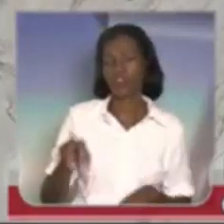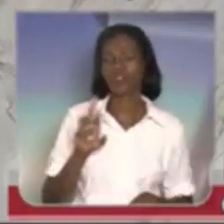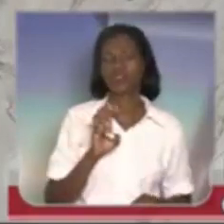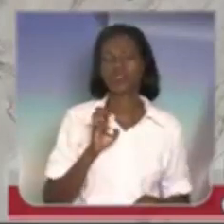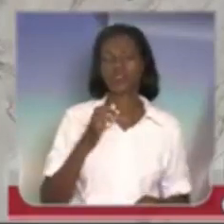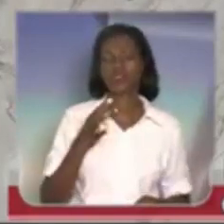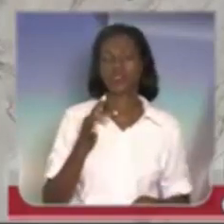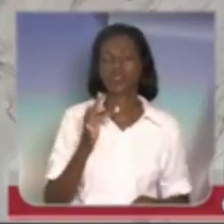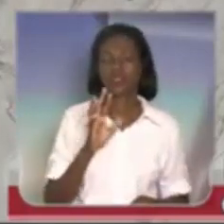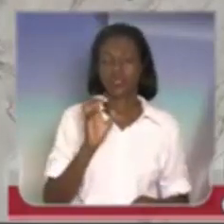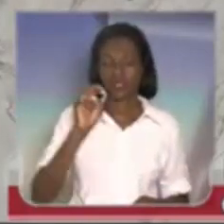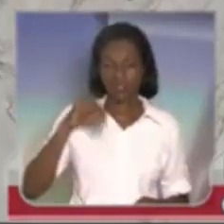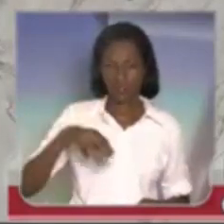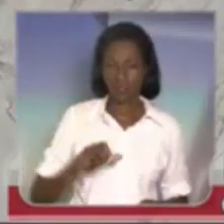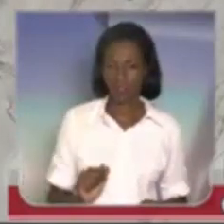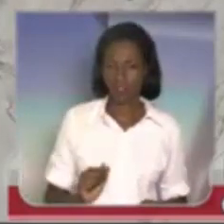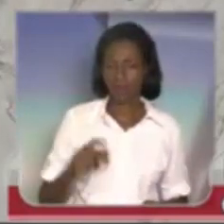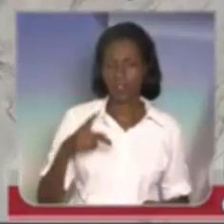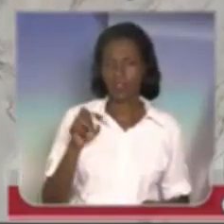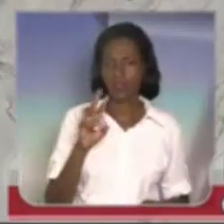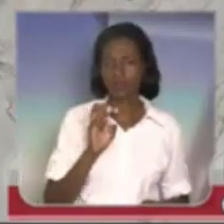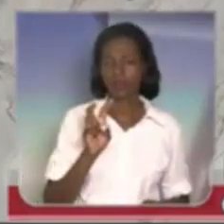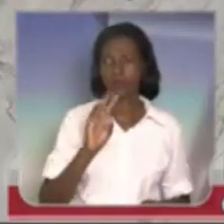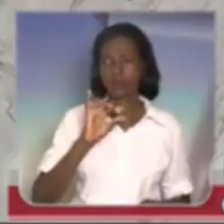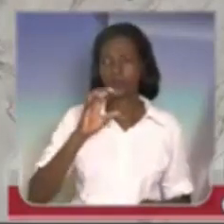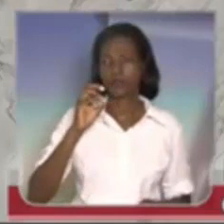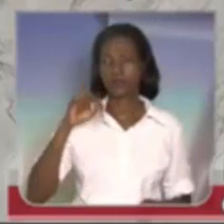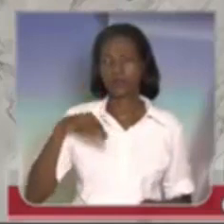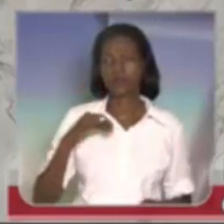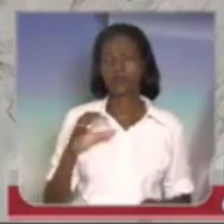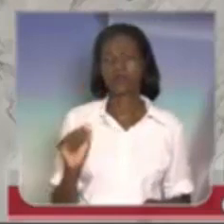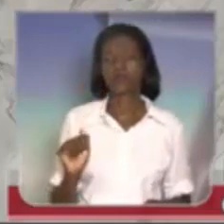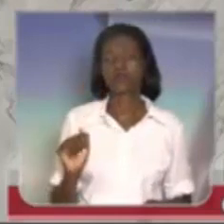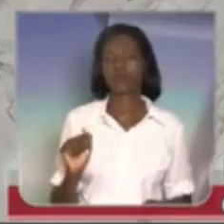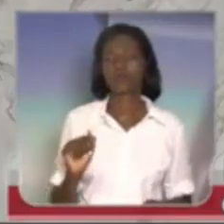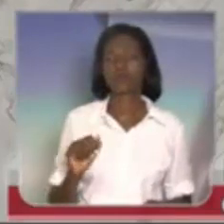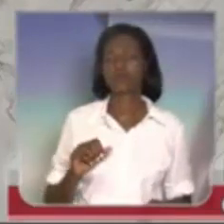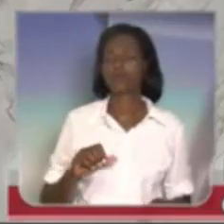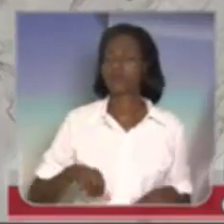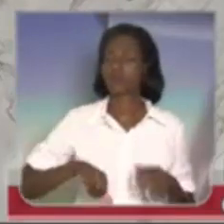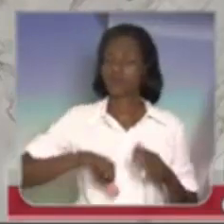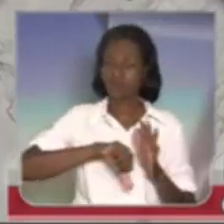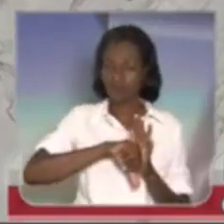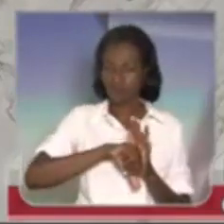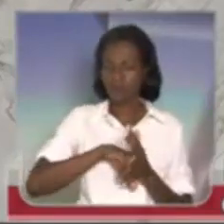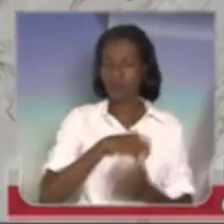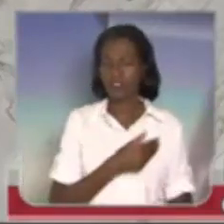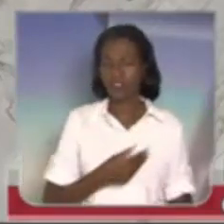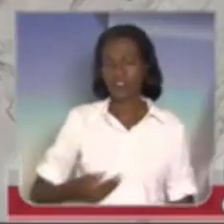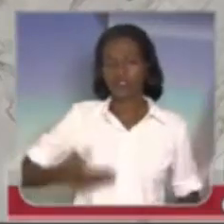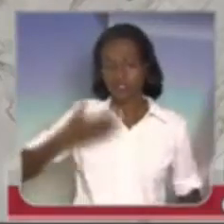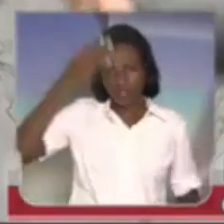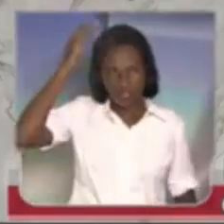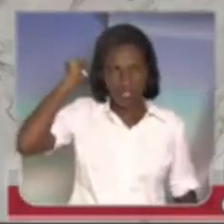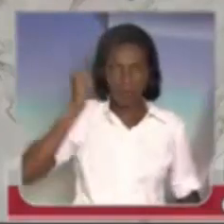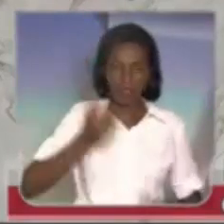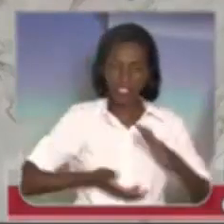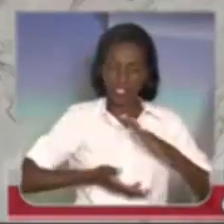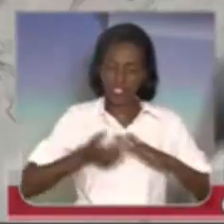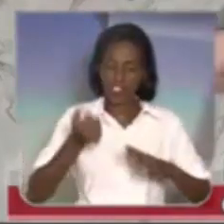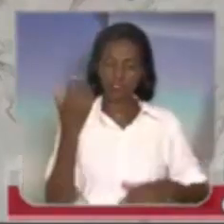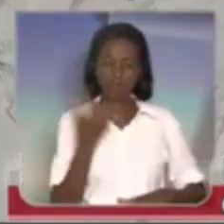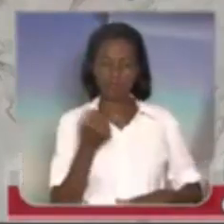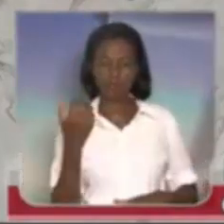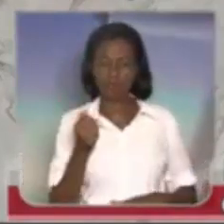crimes contra os trabalhadores um crime promovido pelo governo temer que vai acabar com a aposentadoria no Brasil